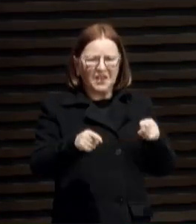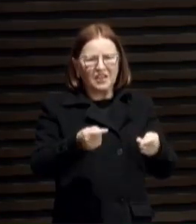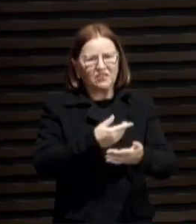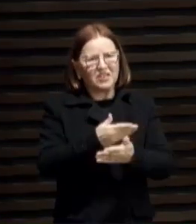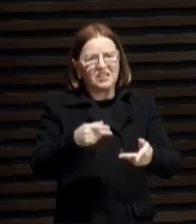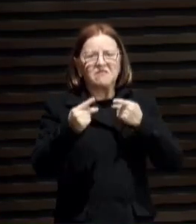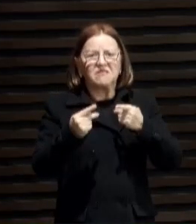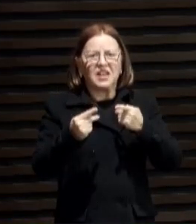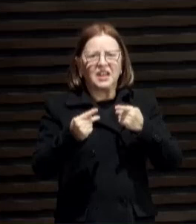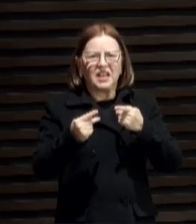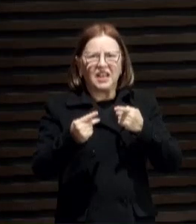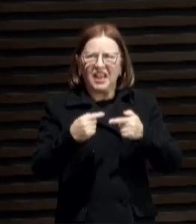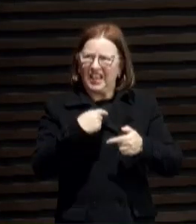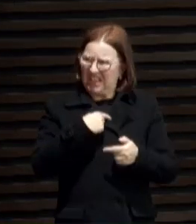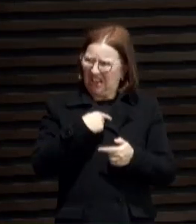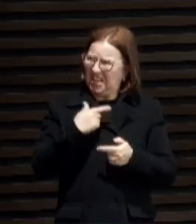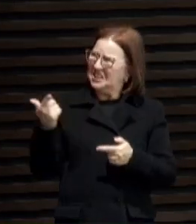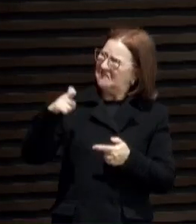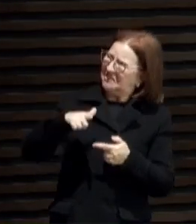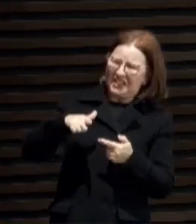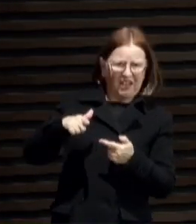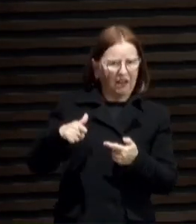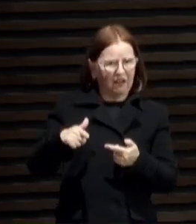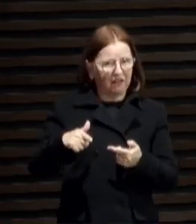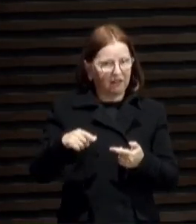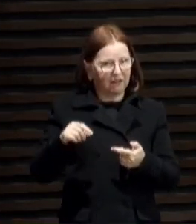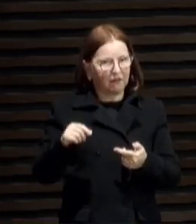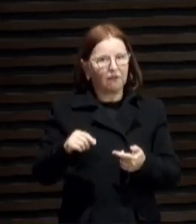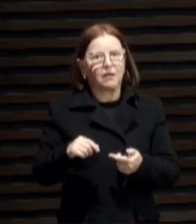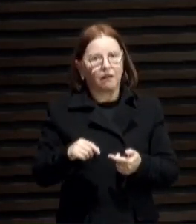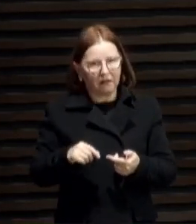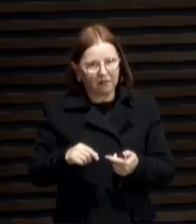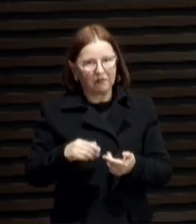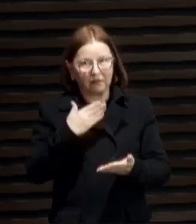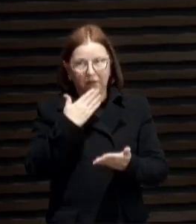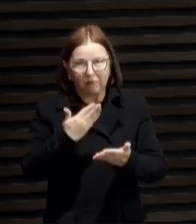de tornar? Olha, gente, que coisa, que coisa.